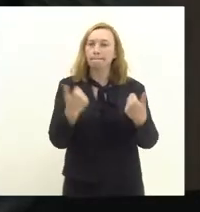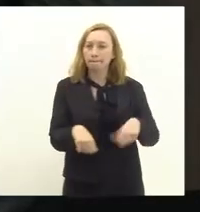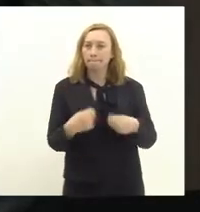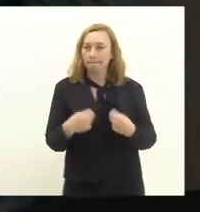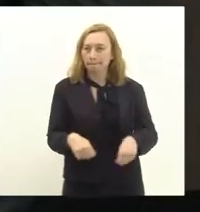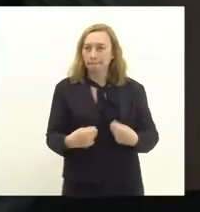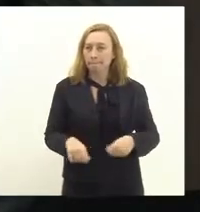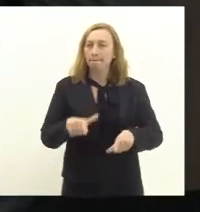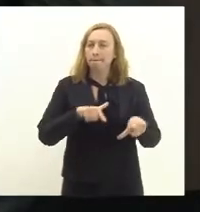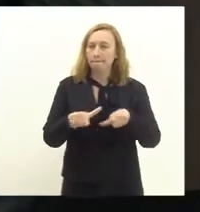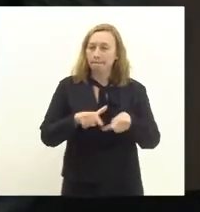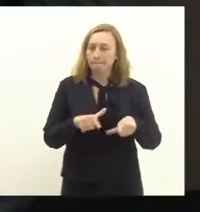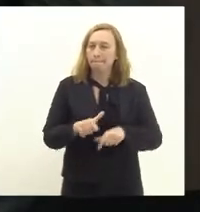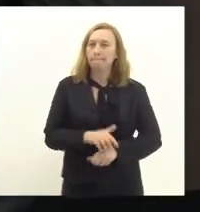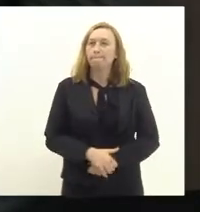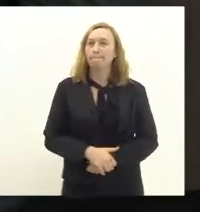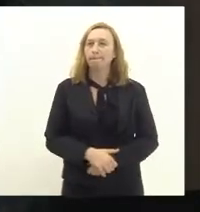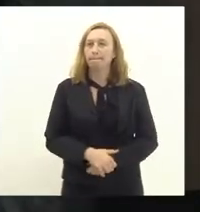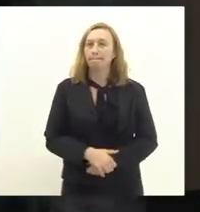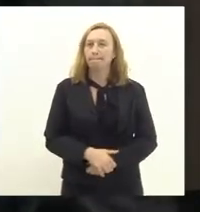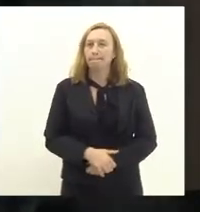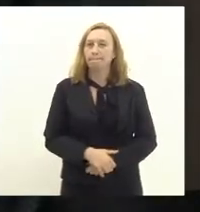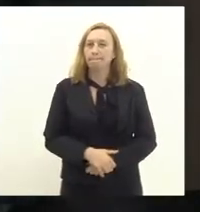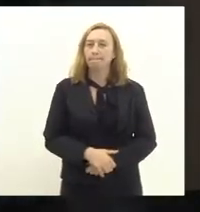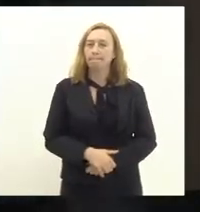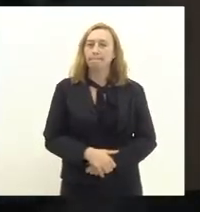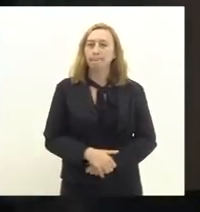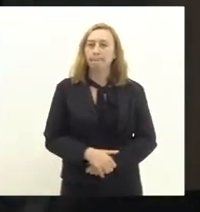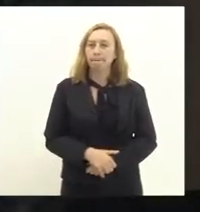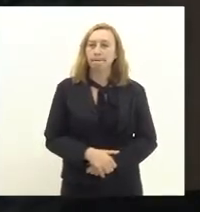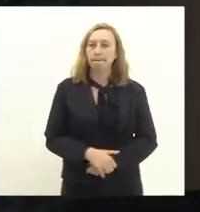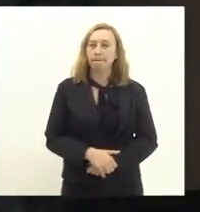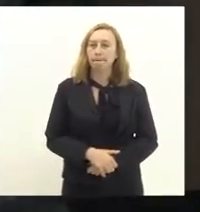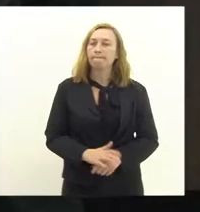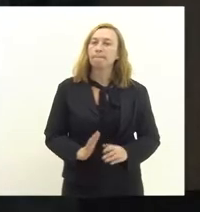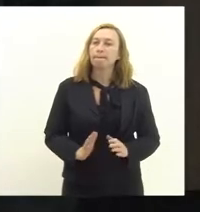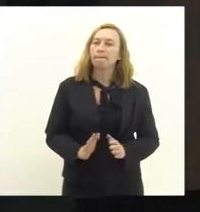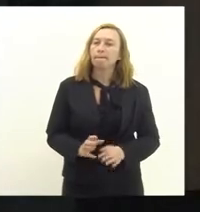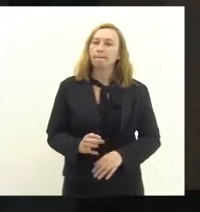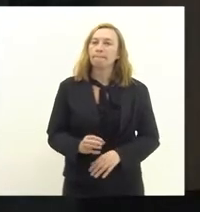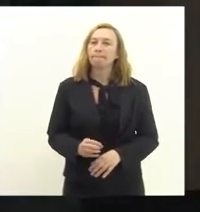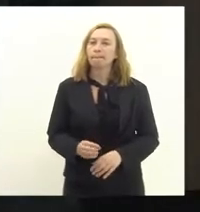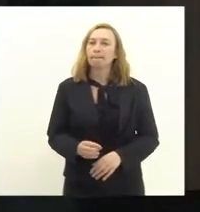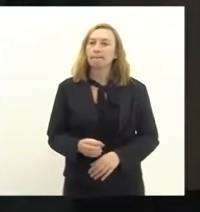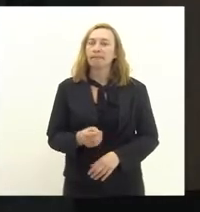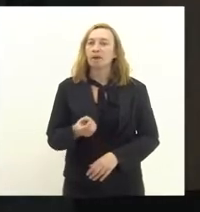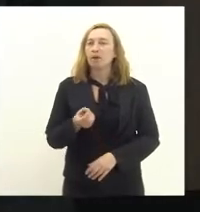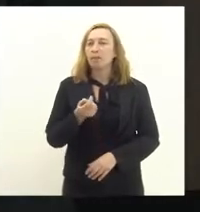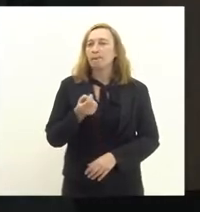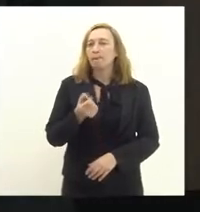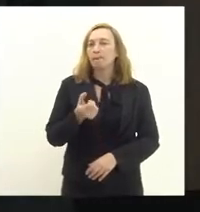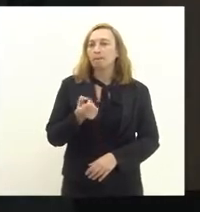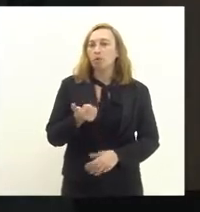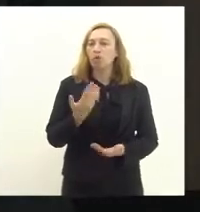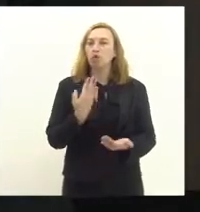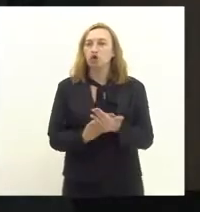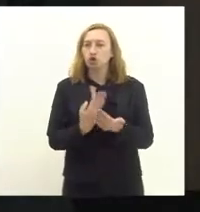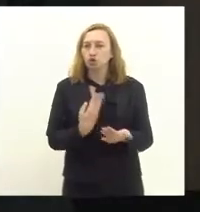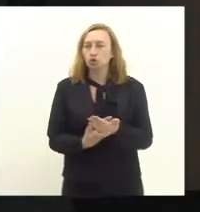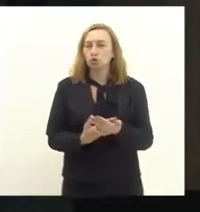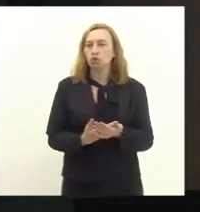precisam, trabalhadores que majoritariamente têm baixa escolaridade e, em sua maioria, como eu disse,